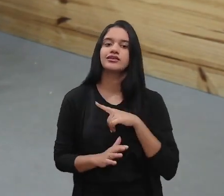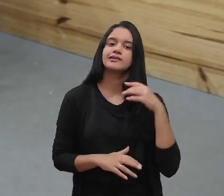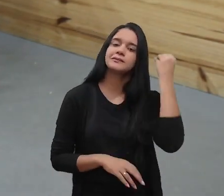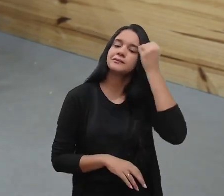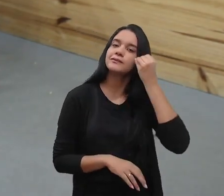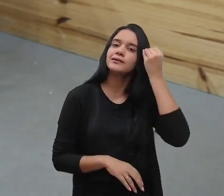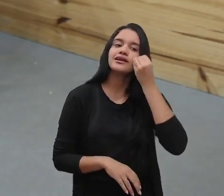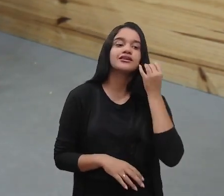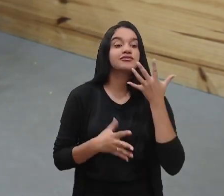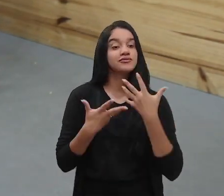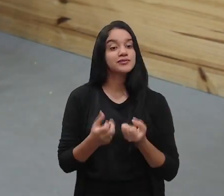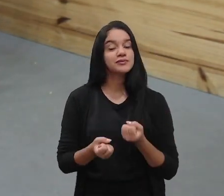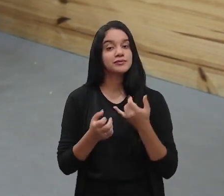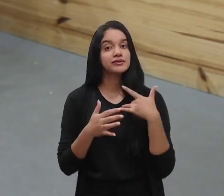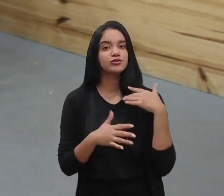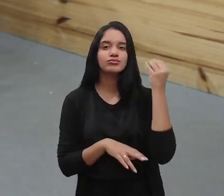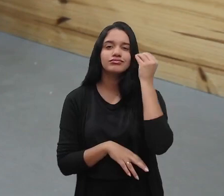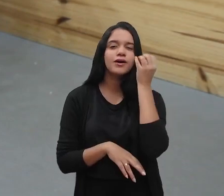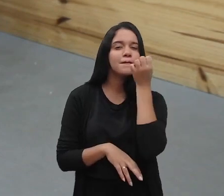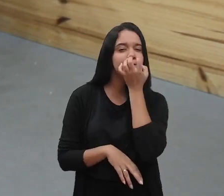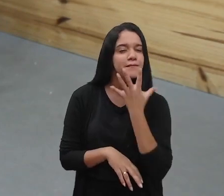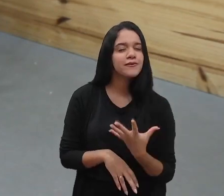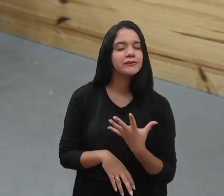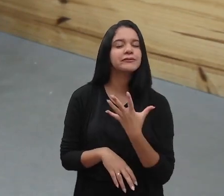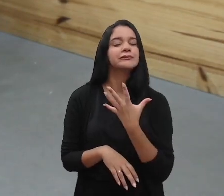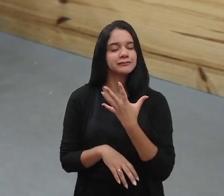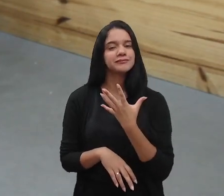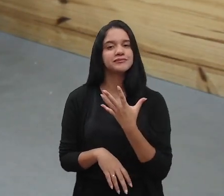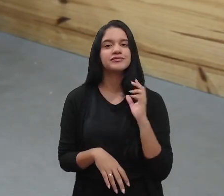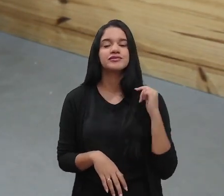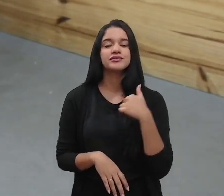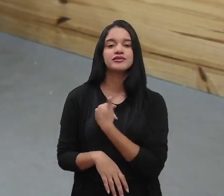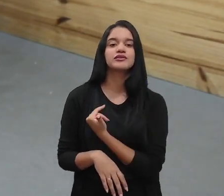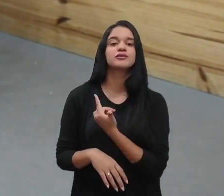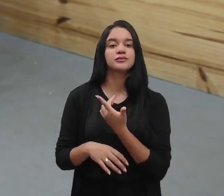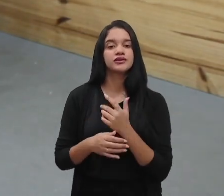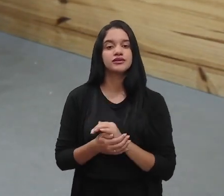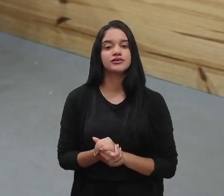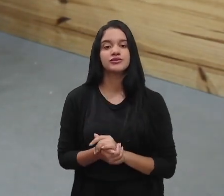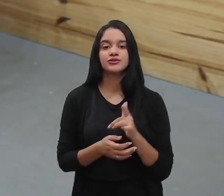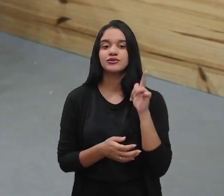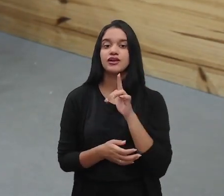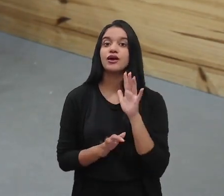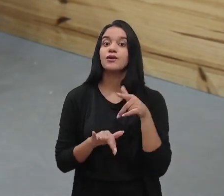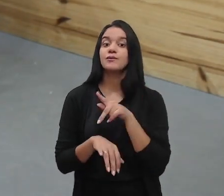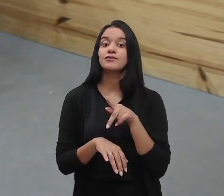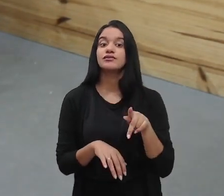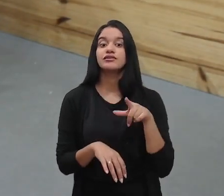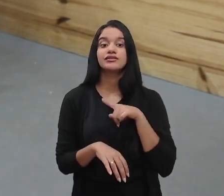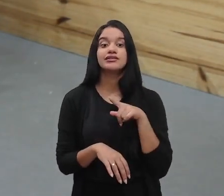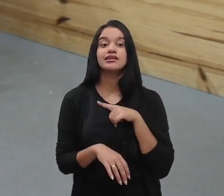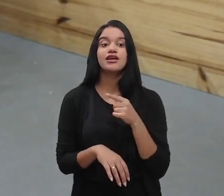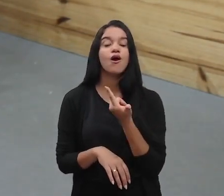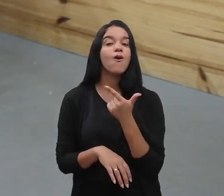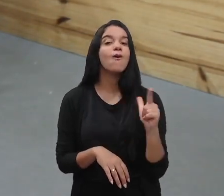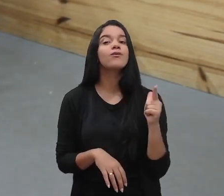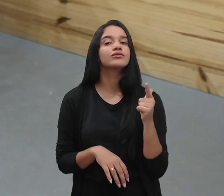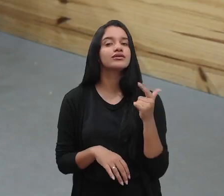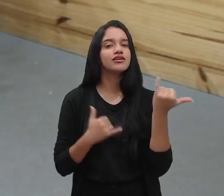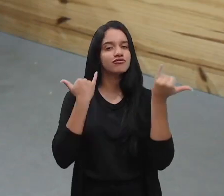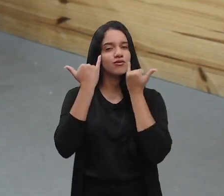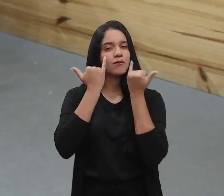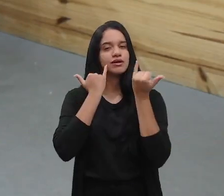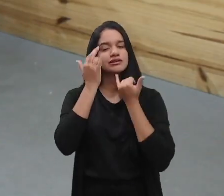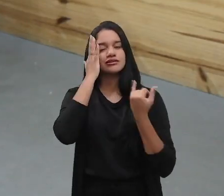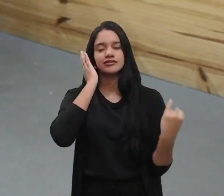currículo, então vamos fazer um teste aqui? Olha que bom, né? Já dá para a gente aí esse... Professor, tem agora outro dado importante aqui,